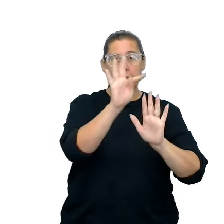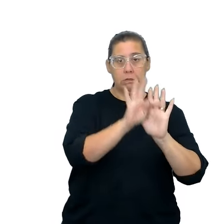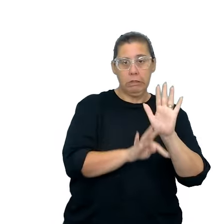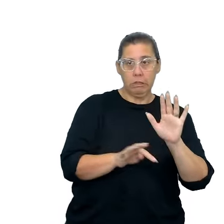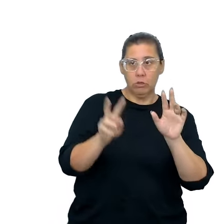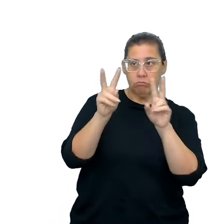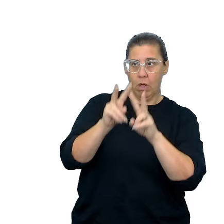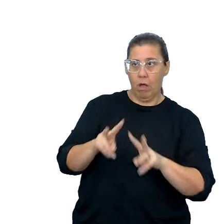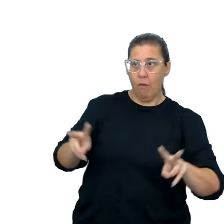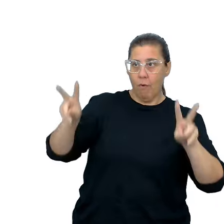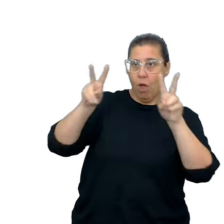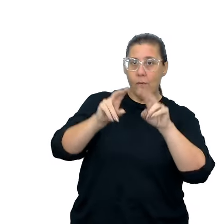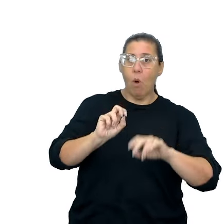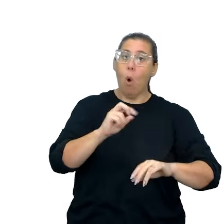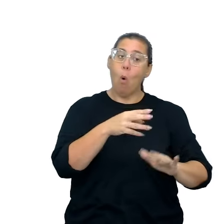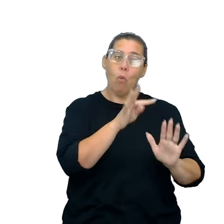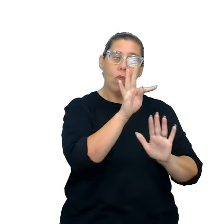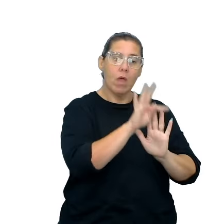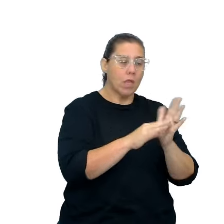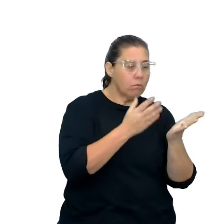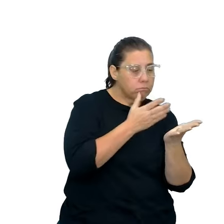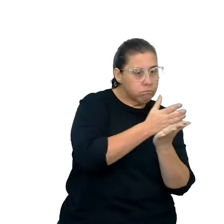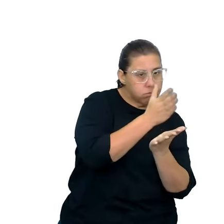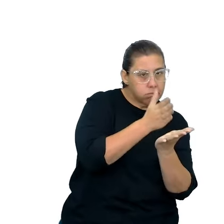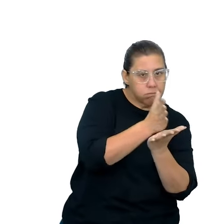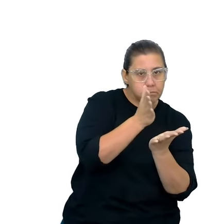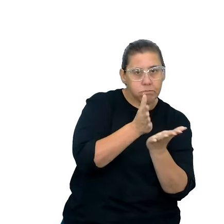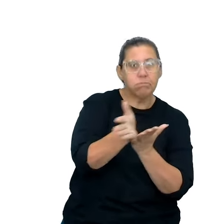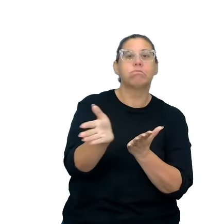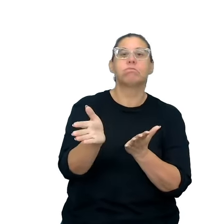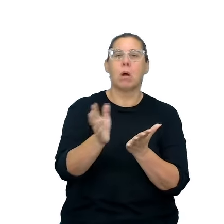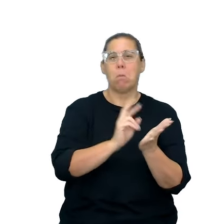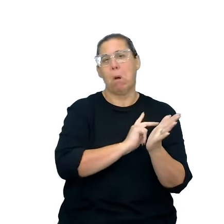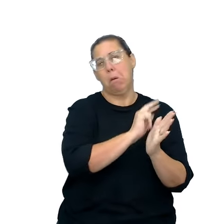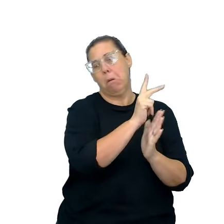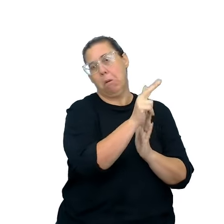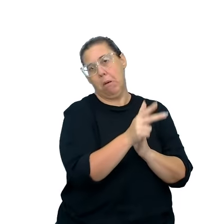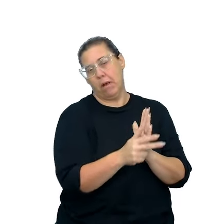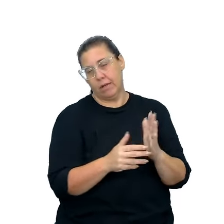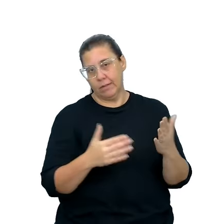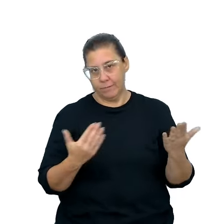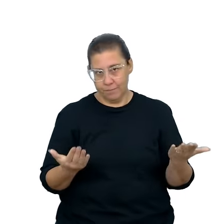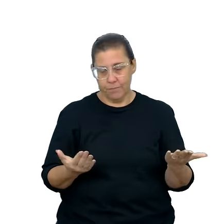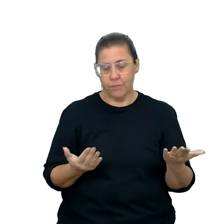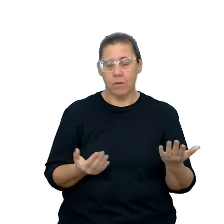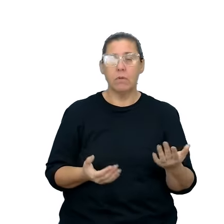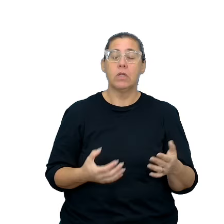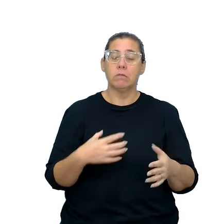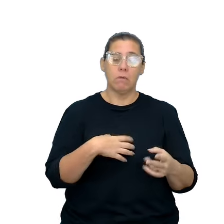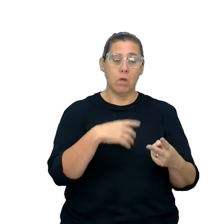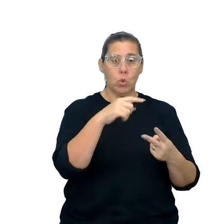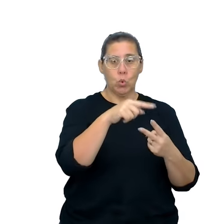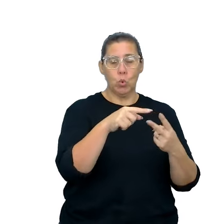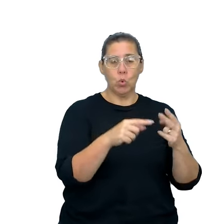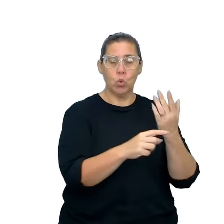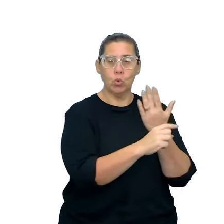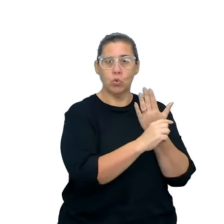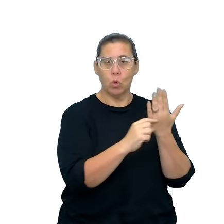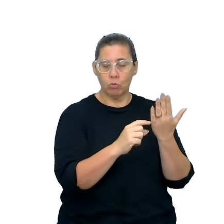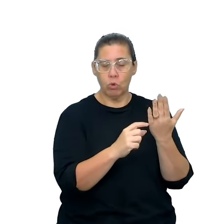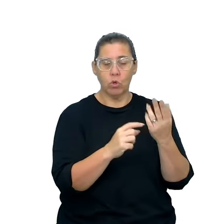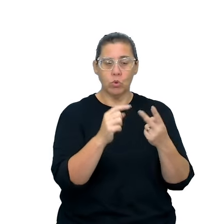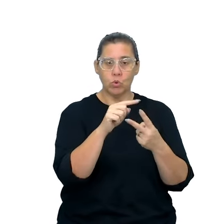multimodais. E também nós temos que pensar, né, aí no caso desses dois autores, que os gêneros